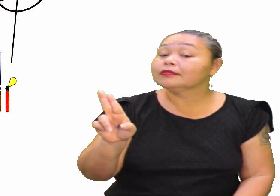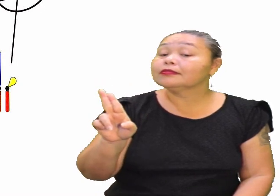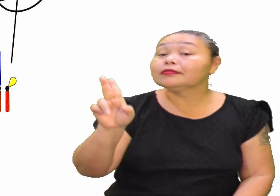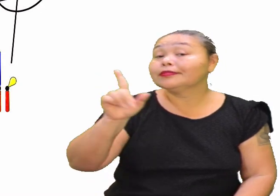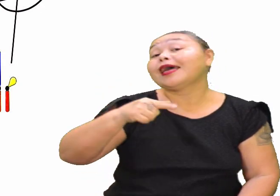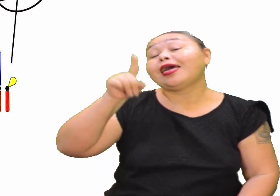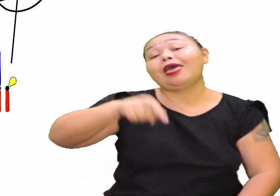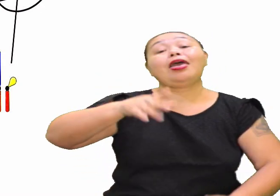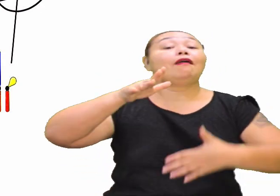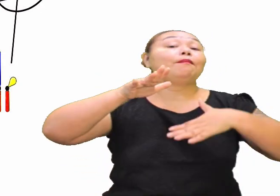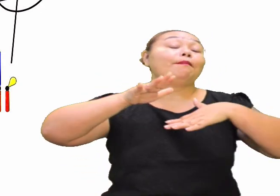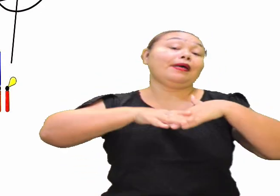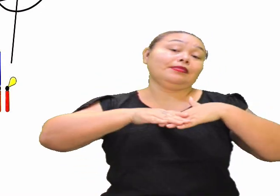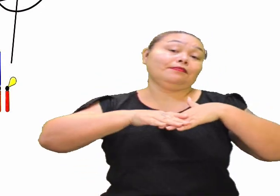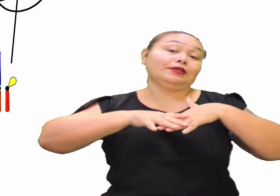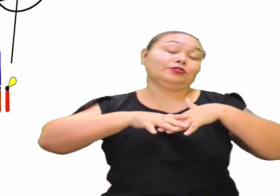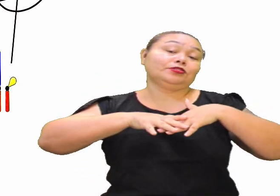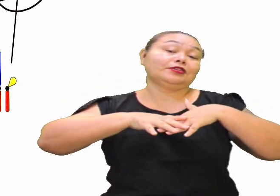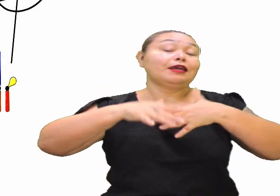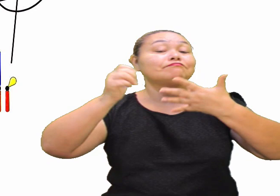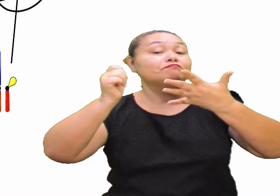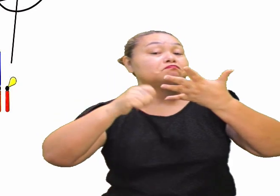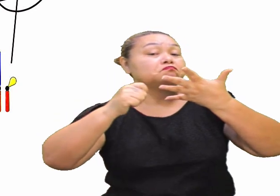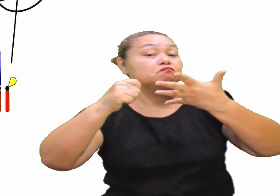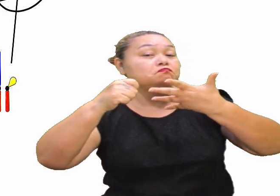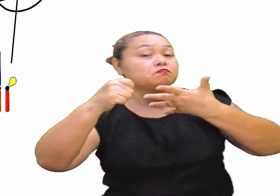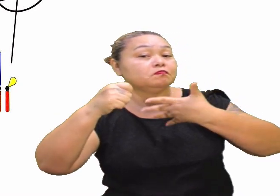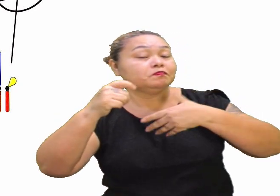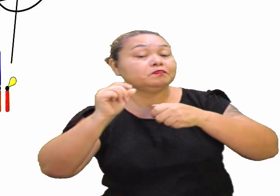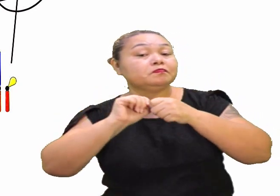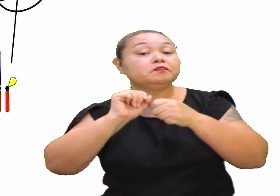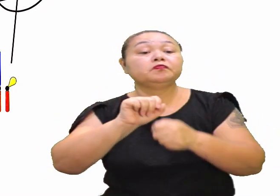da mulher, não é isso?